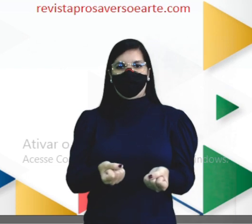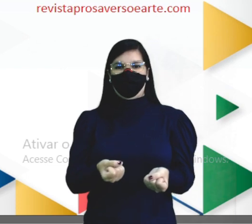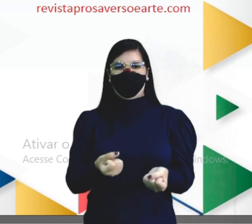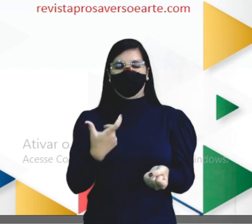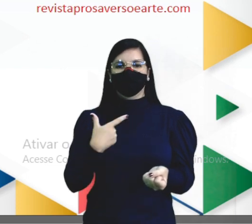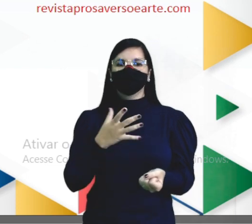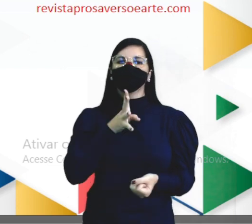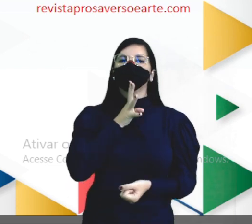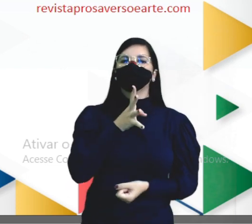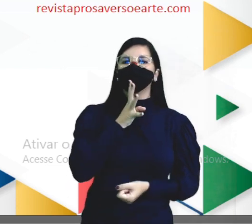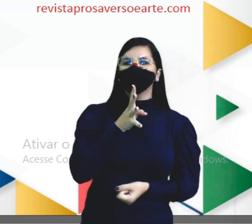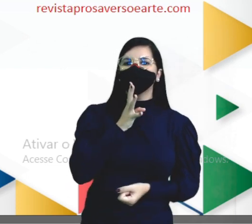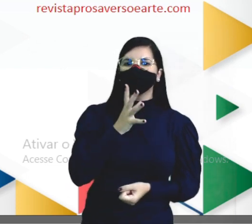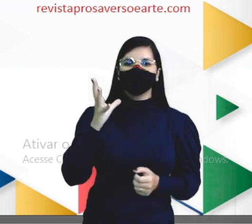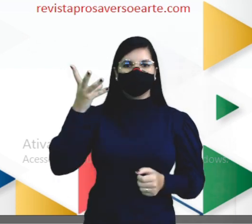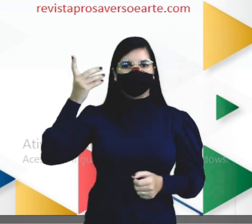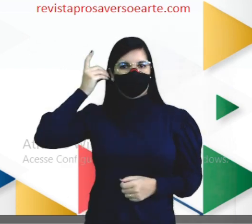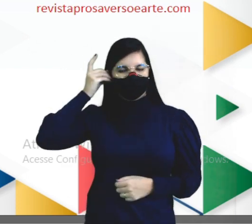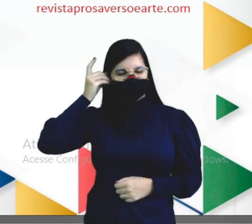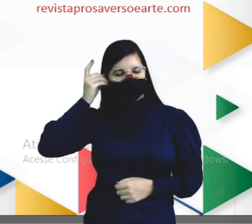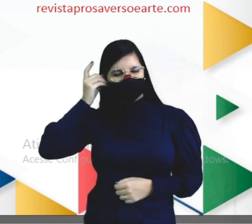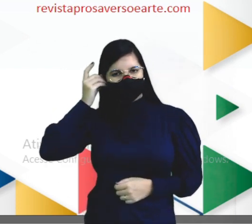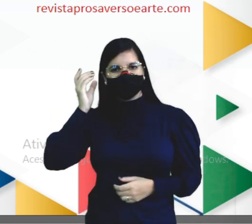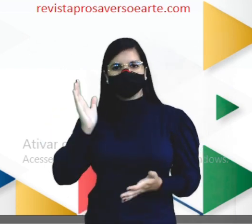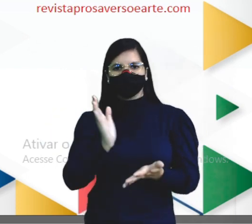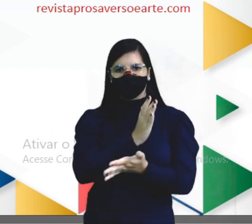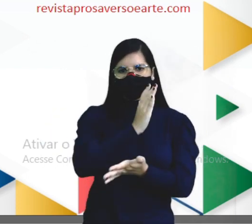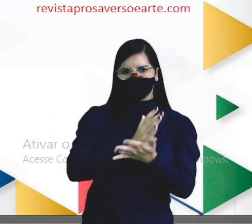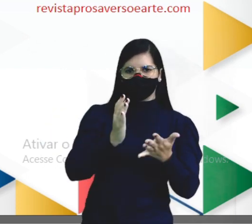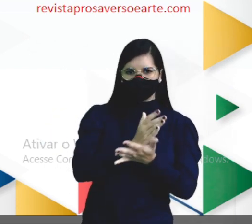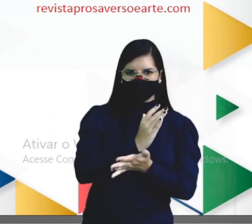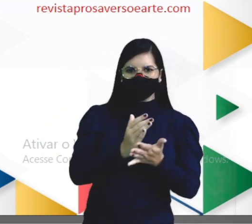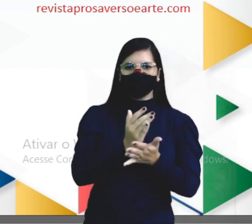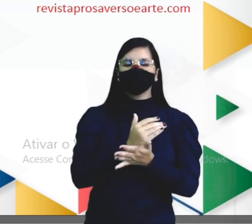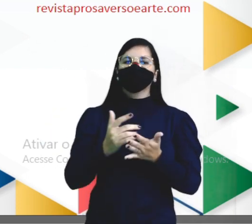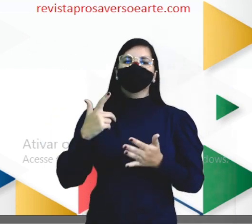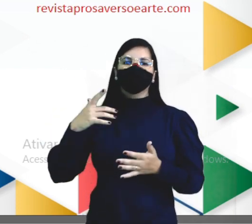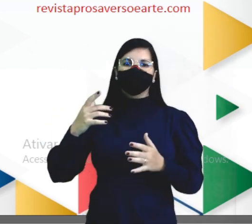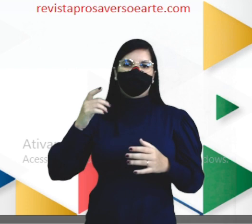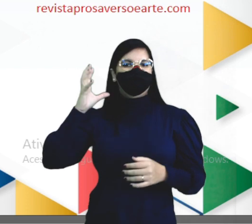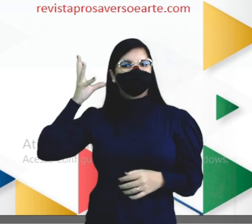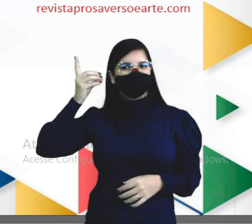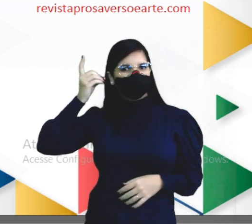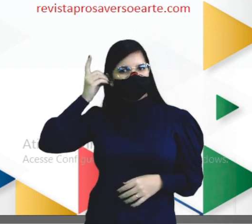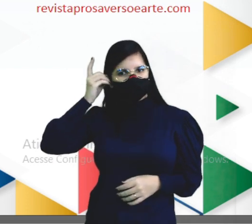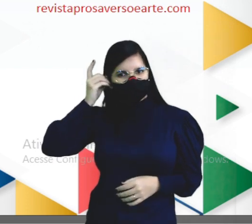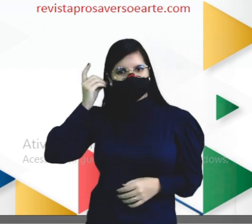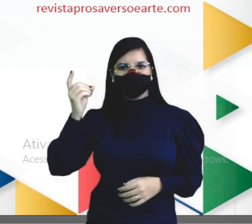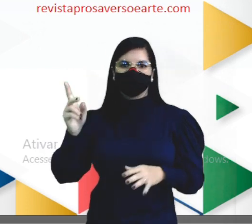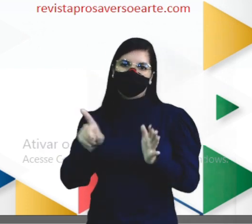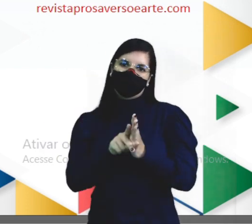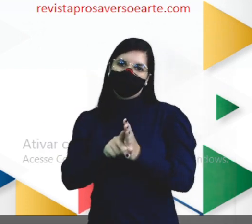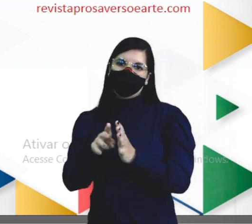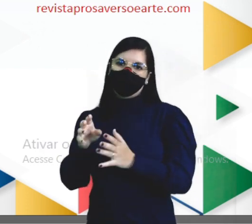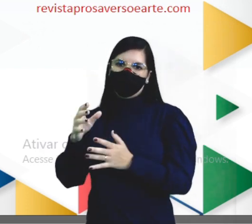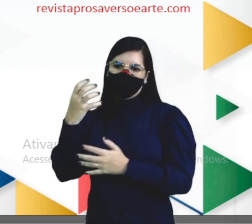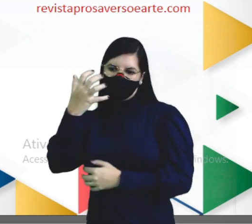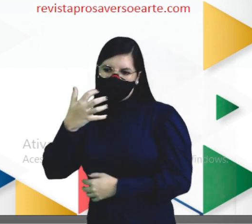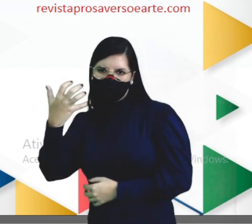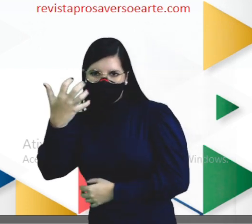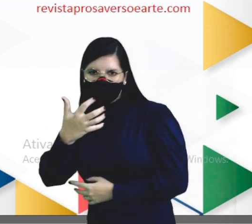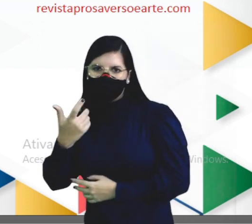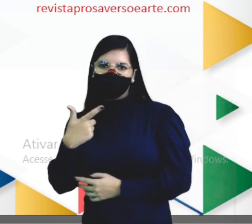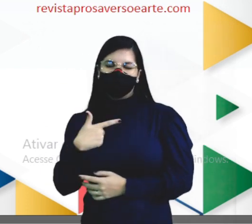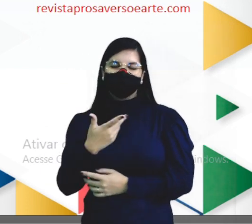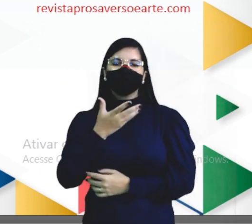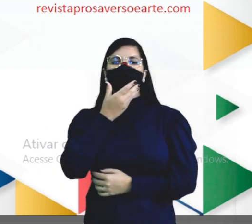ficavam conhecidos nas rádios. Então, assim, tinha programas, né, de rádio para determinado estilo, para determinado cantor. Então, ele